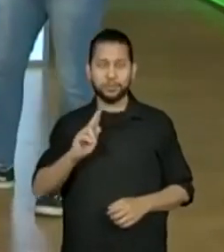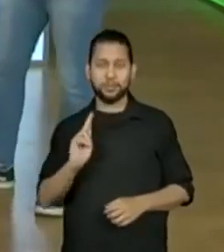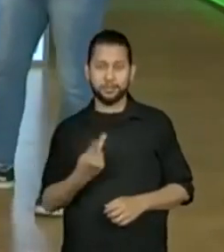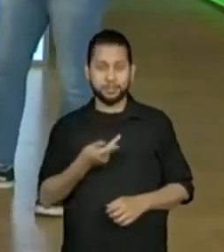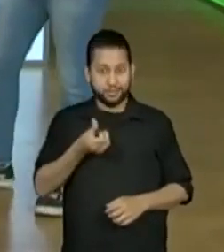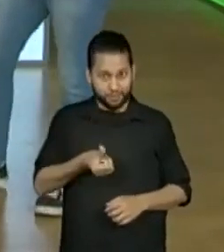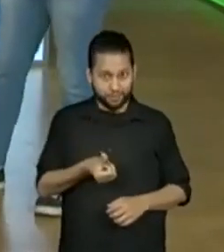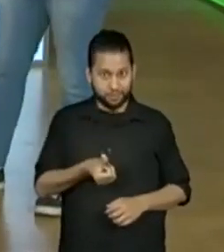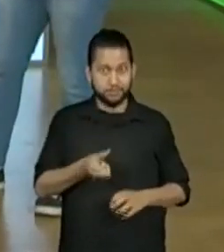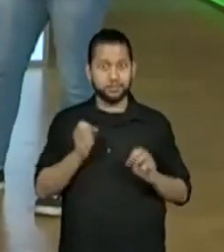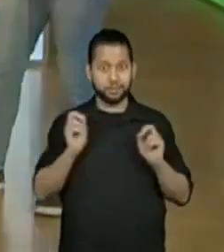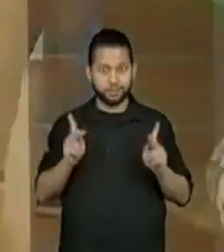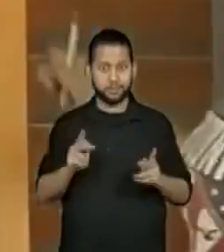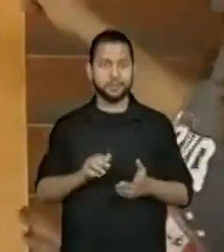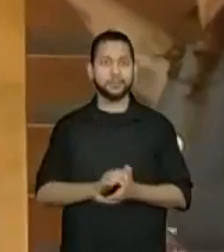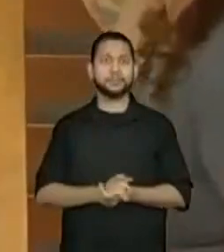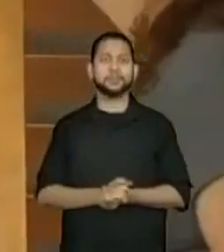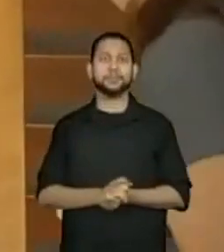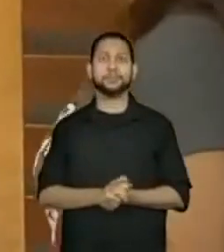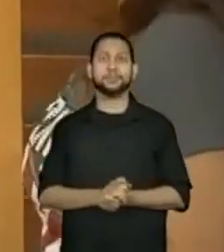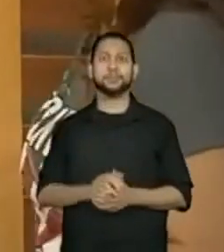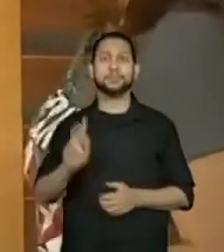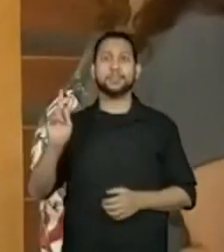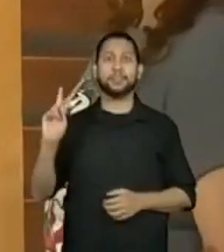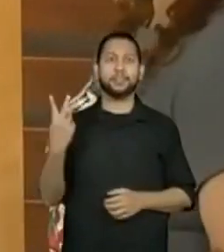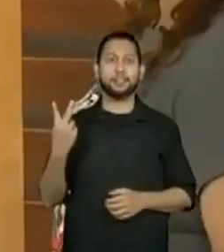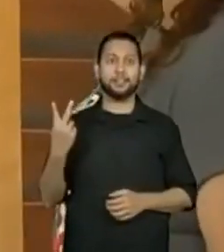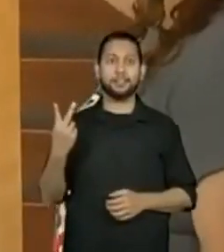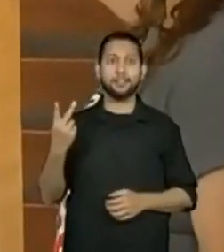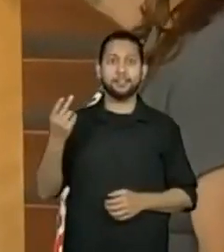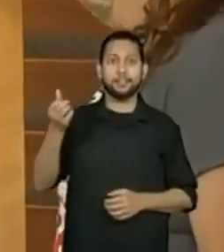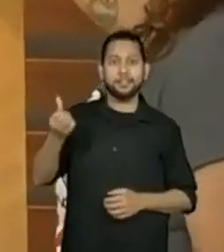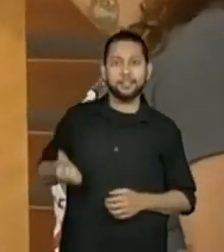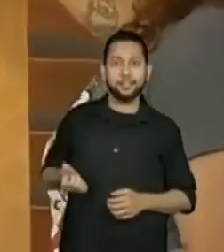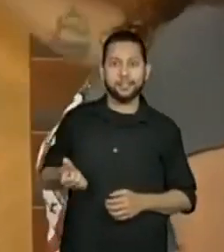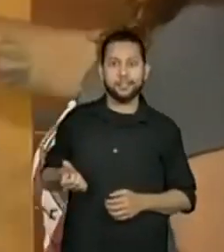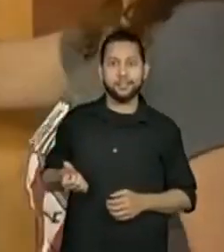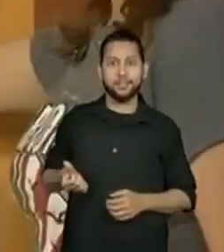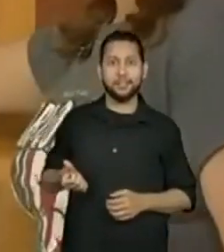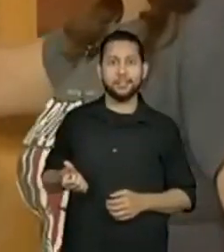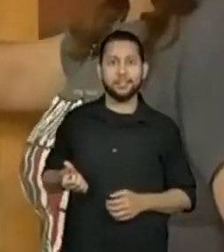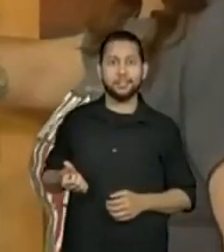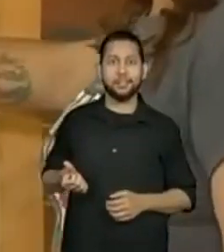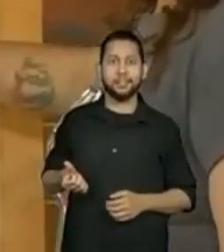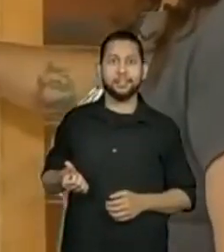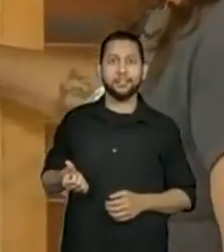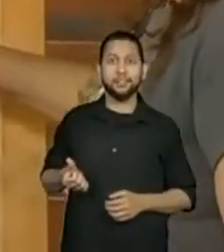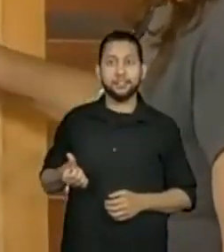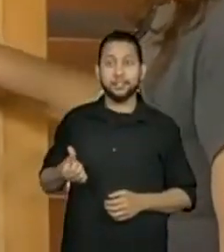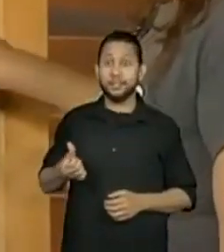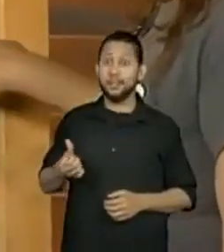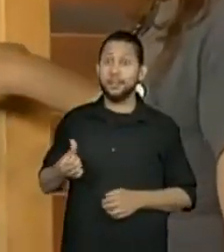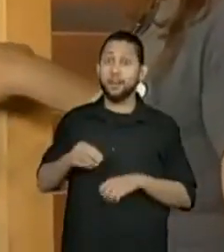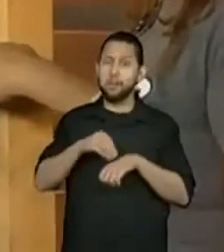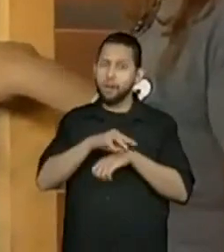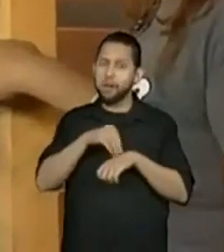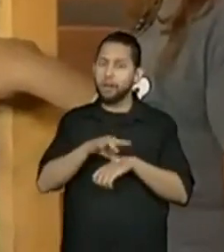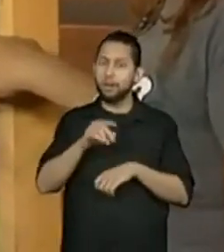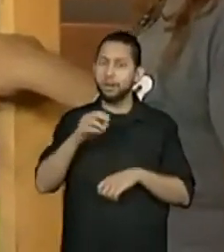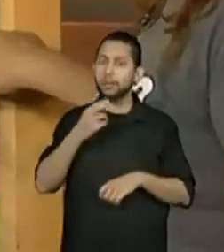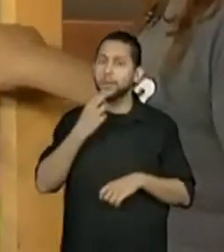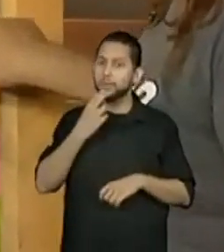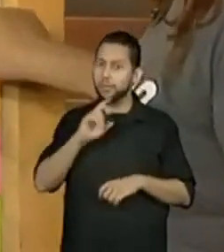chat. Vai lá. Pode ser? Então vamos lá. Valeu. Aluno, você não está torcendo pro professor Rodrigo, não, né? Por